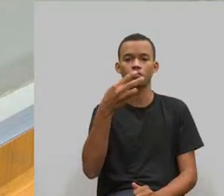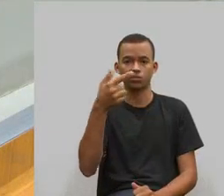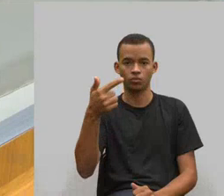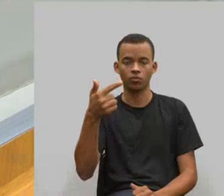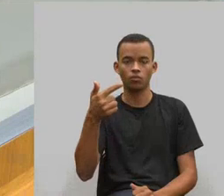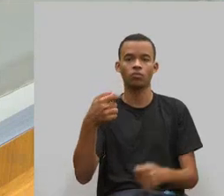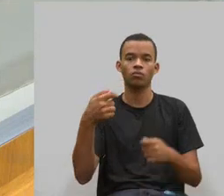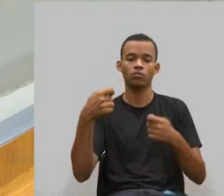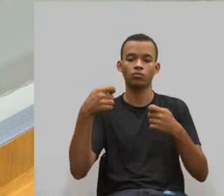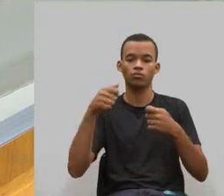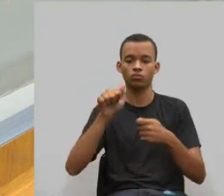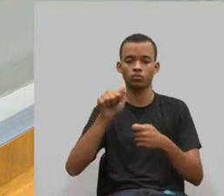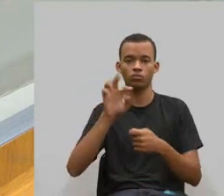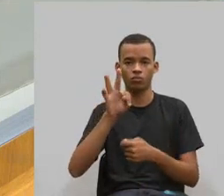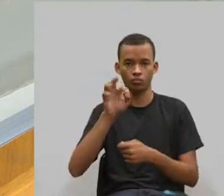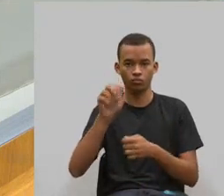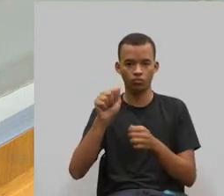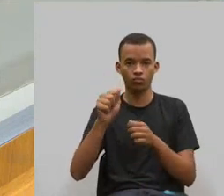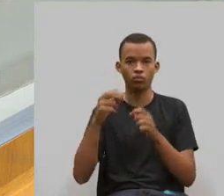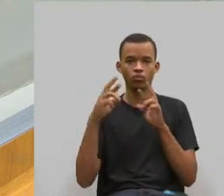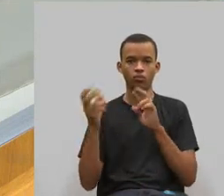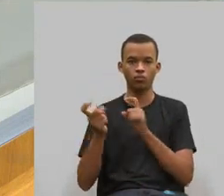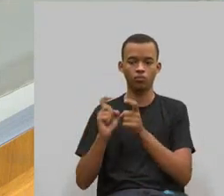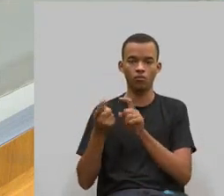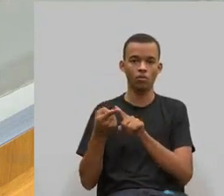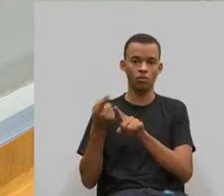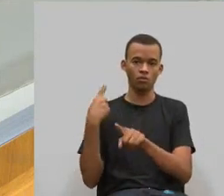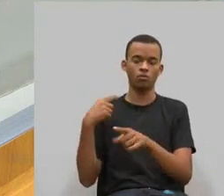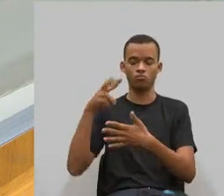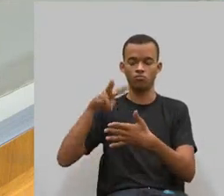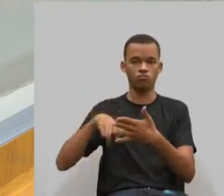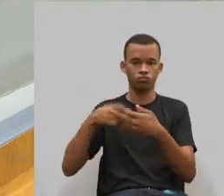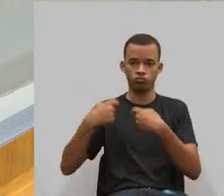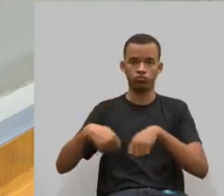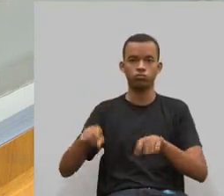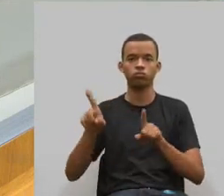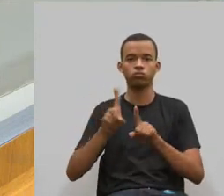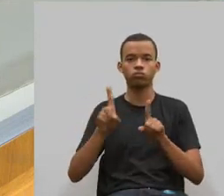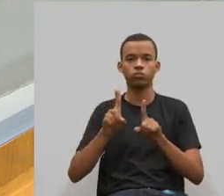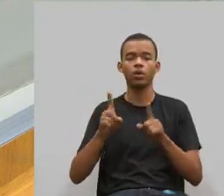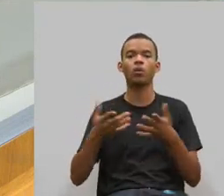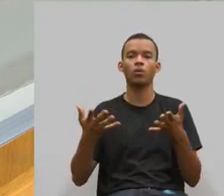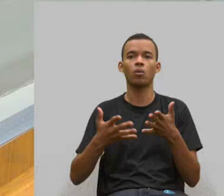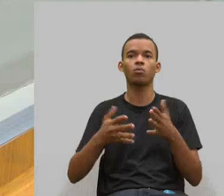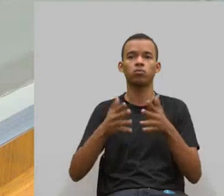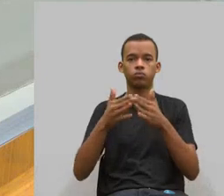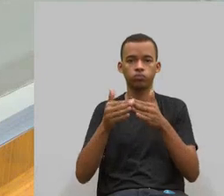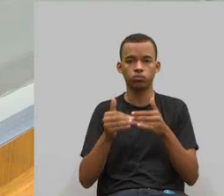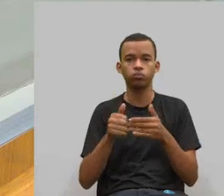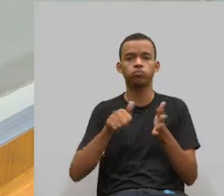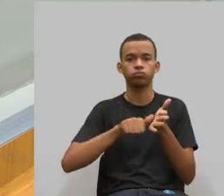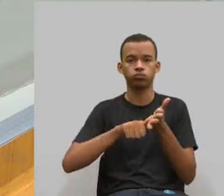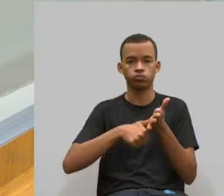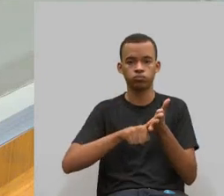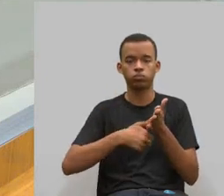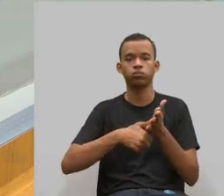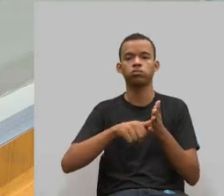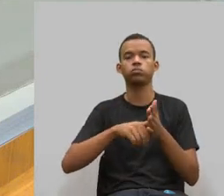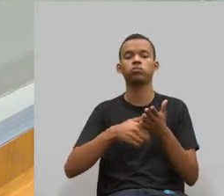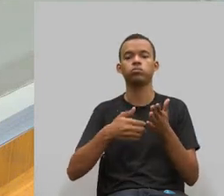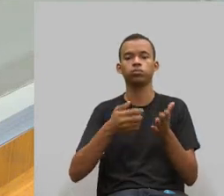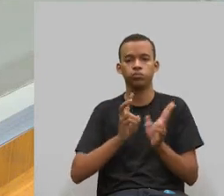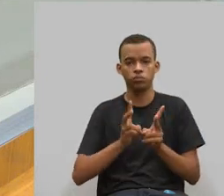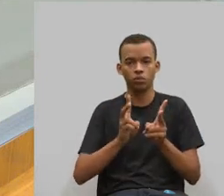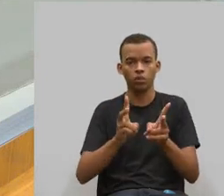da ata da reunião anterior considera aprovada e solicita sua subscrição esta reunião se destina a